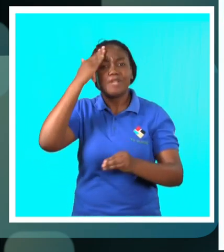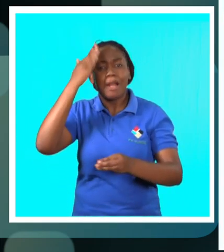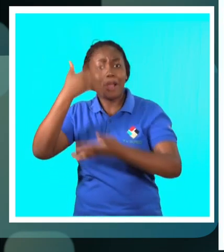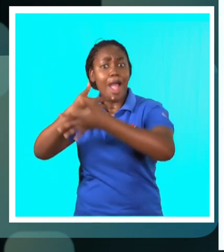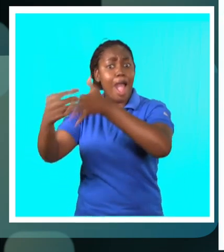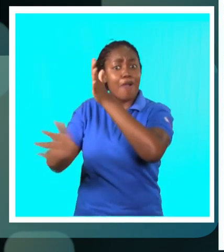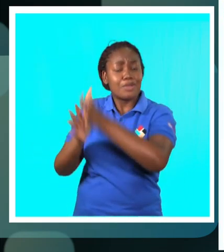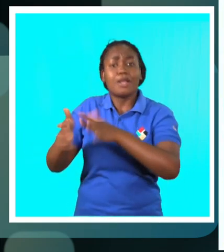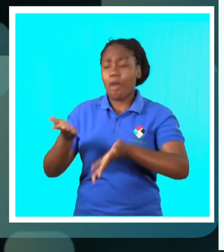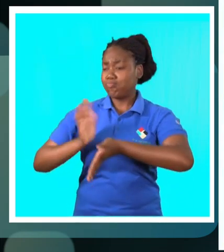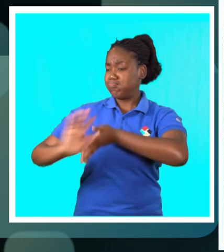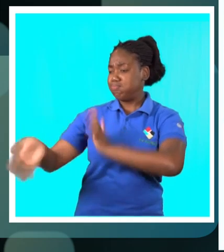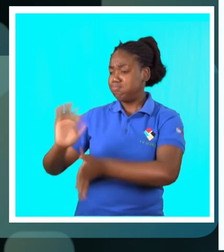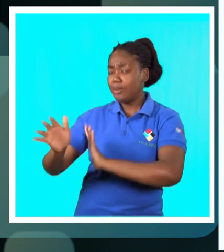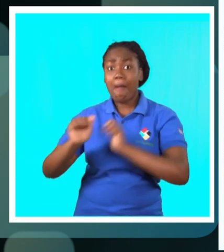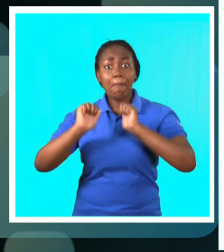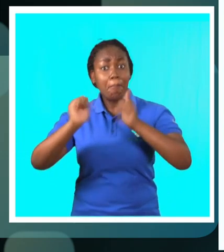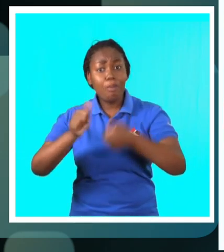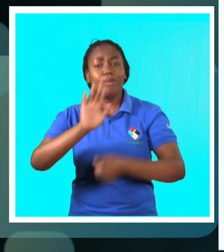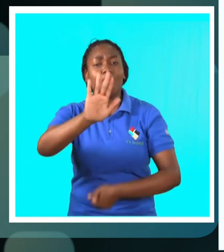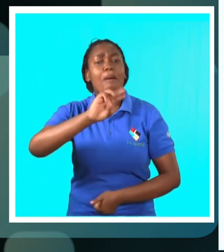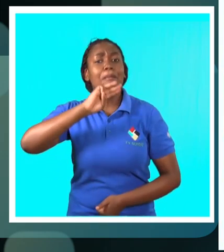necessários para comunicar com sua mãe.